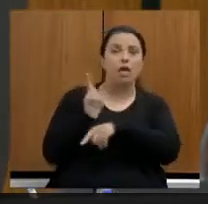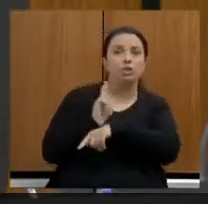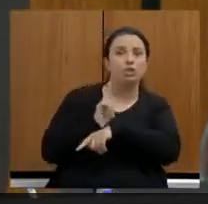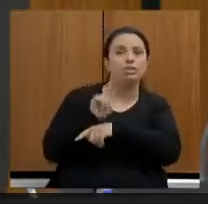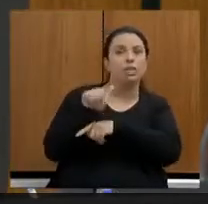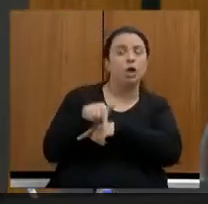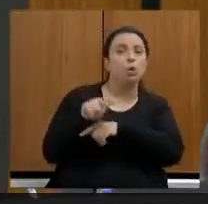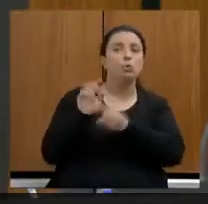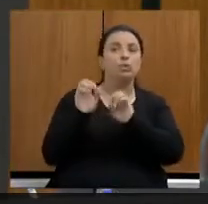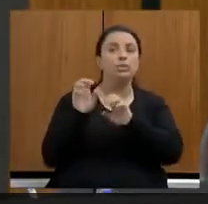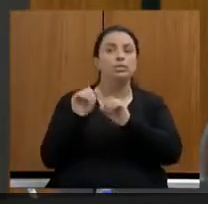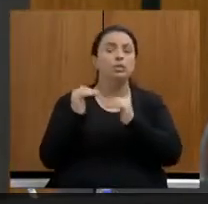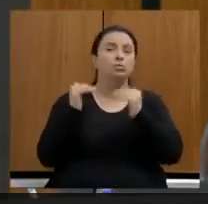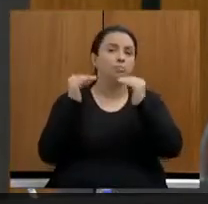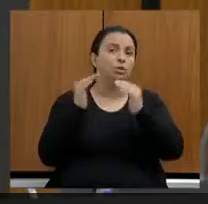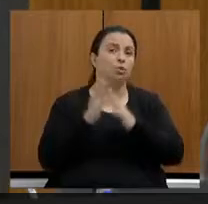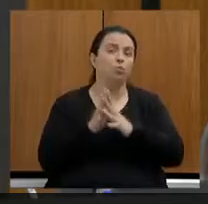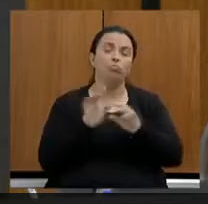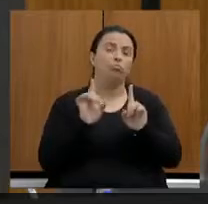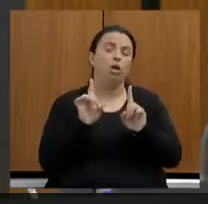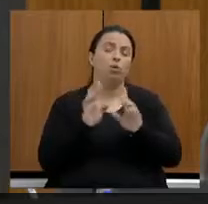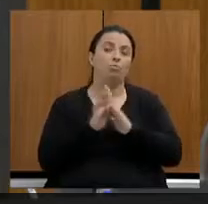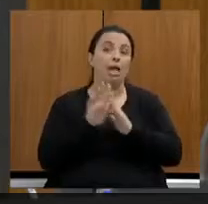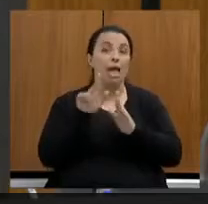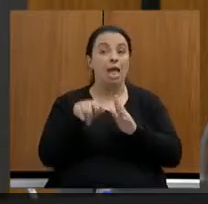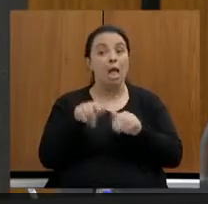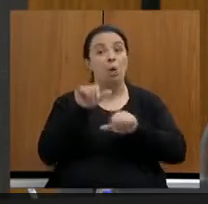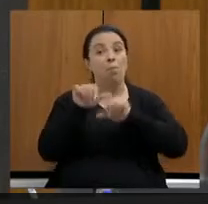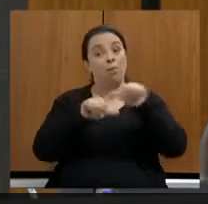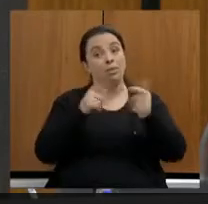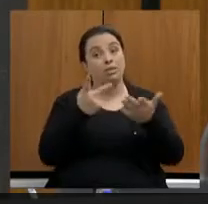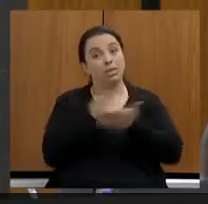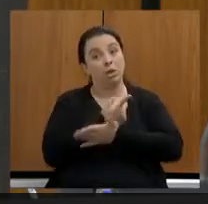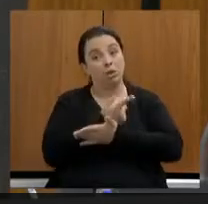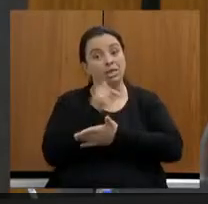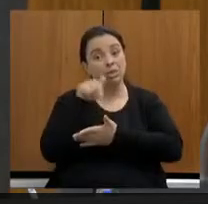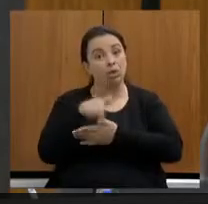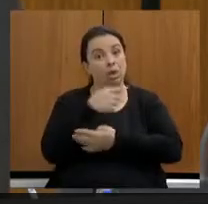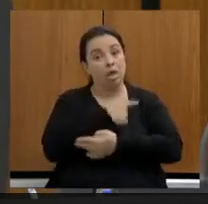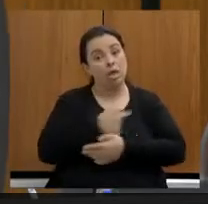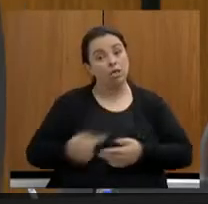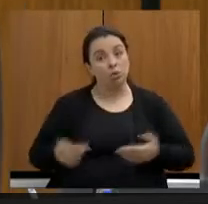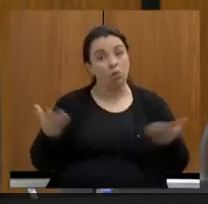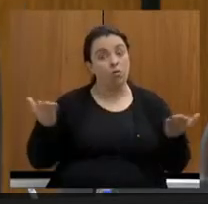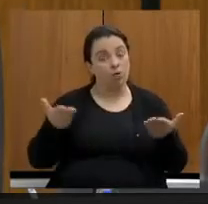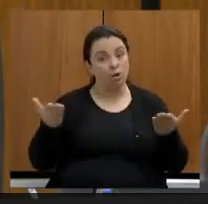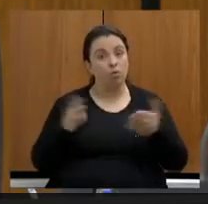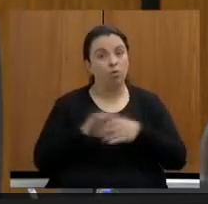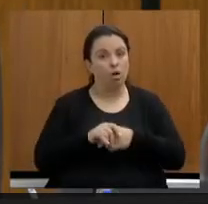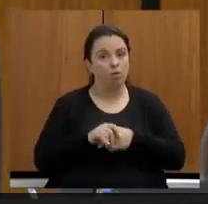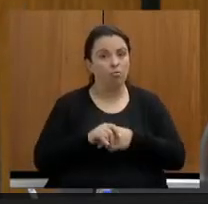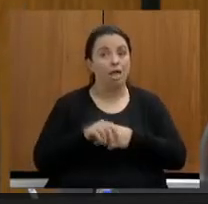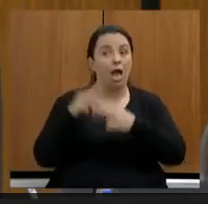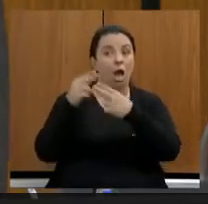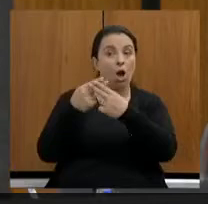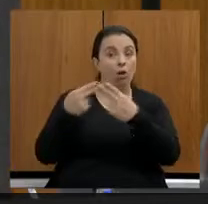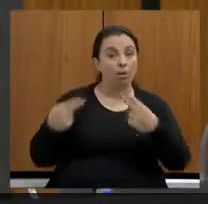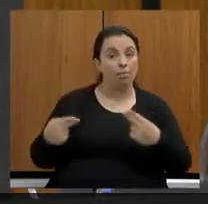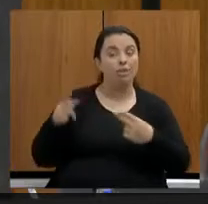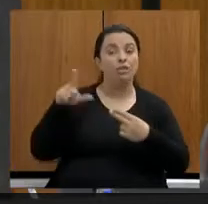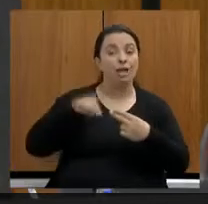aconteceram desse governo é que é o limão Esse é o em que estavam na Secretaria de ciência e tecnologia